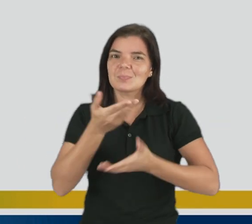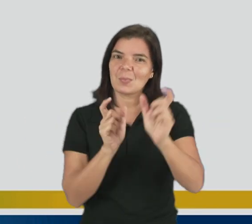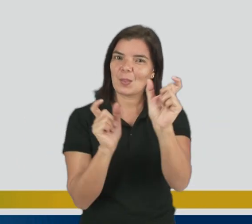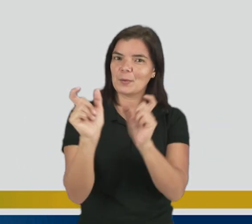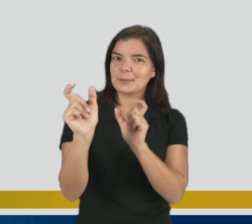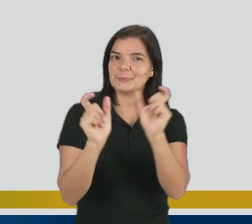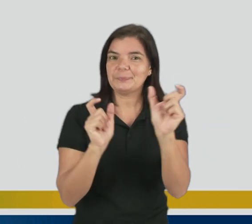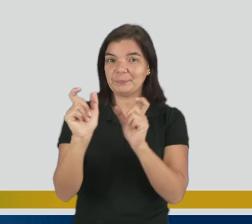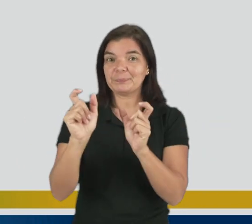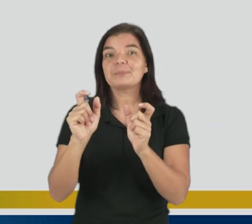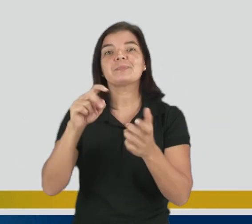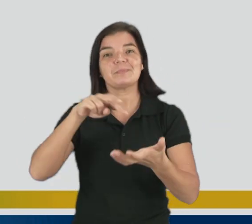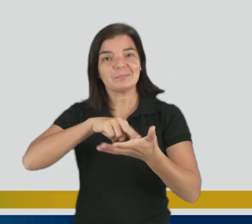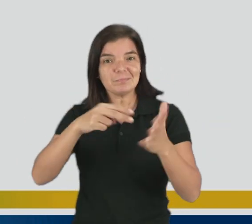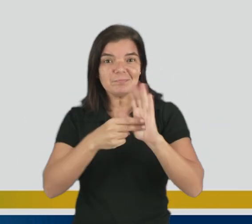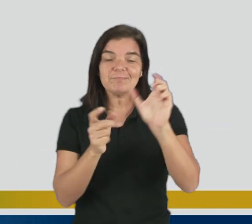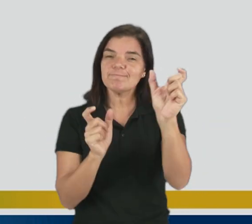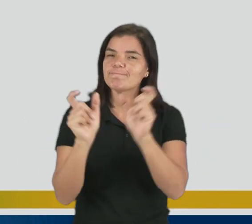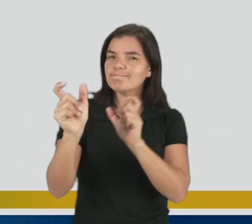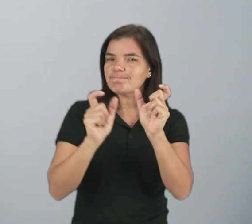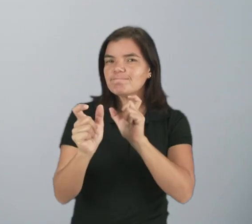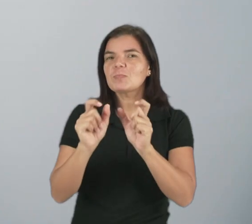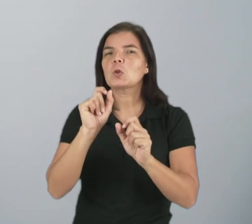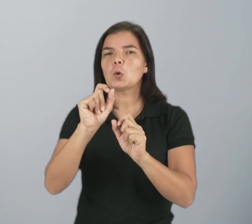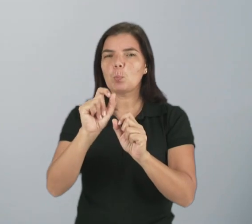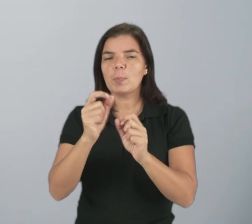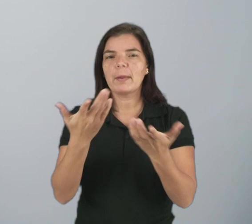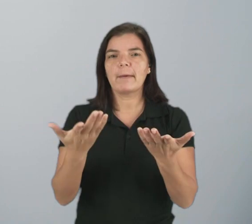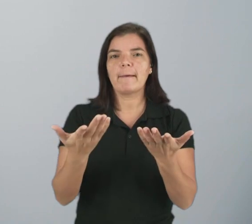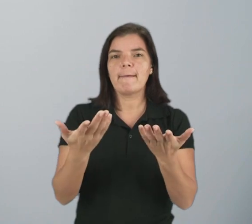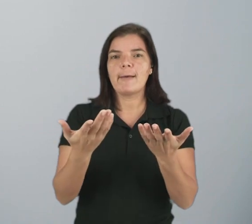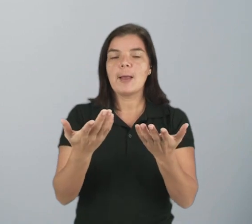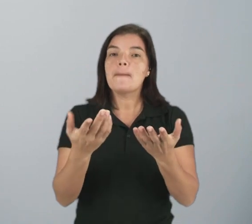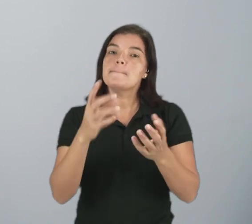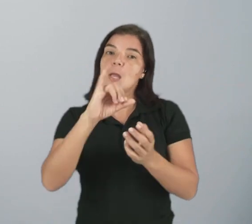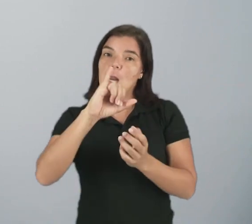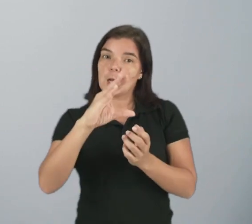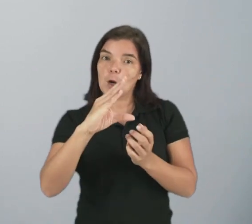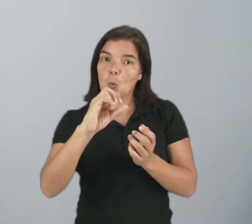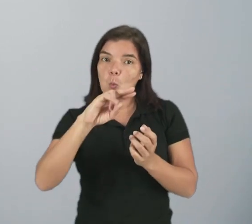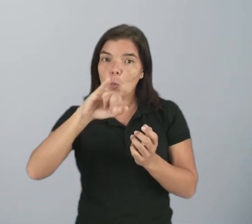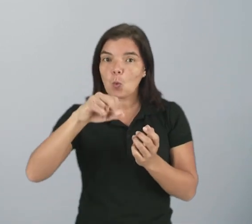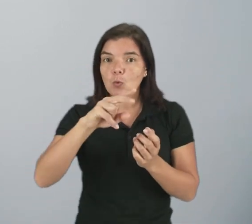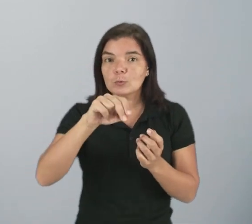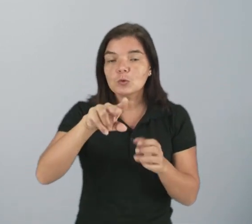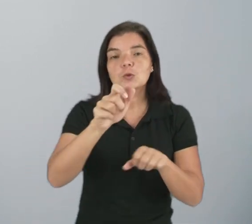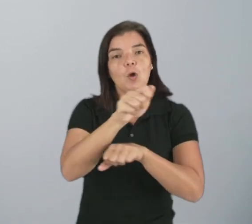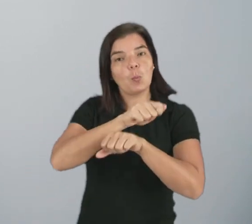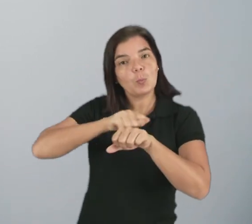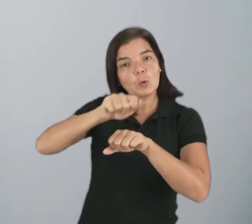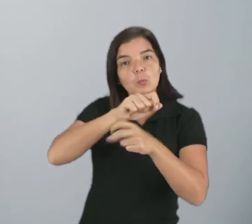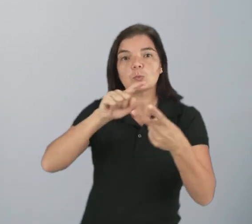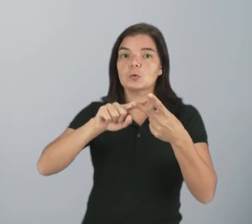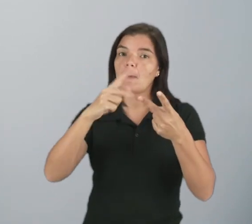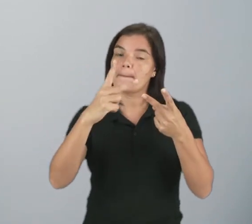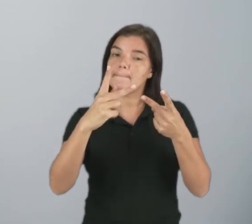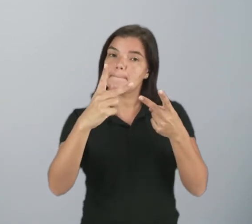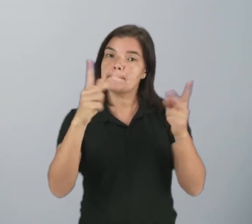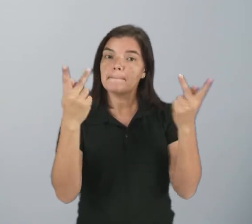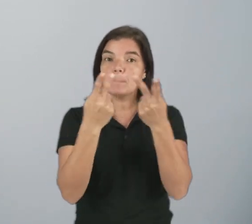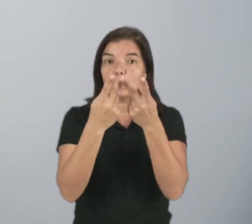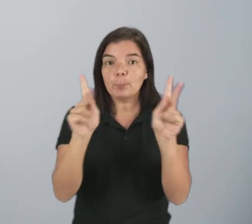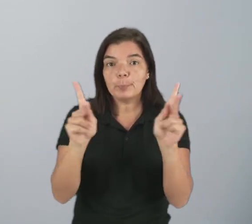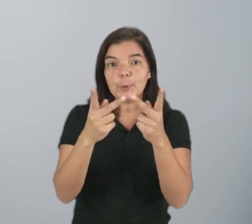as palavras. A relação é provocada pelas conjunções, pelos advérbios, pelas